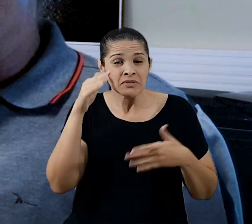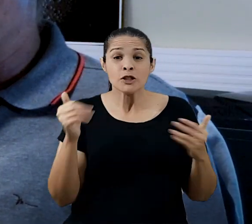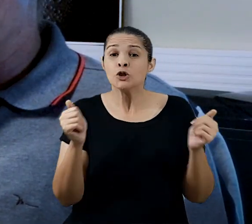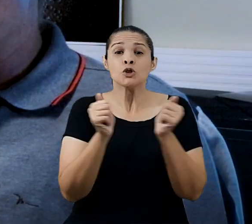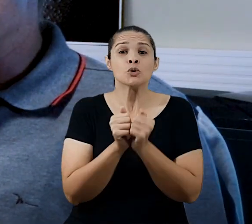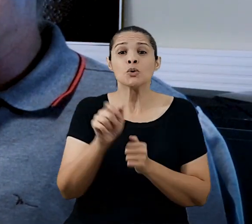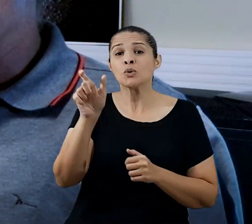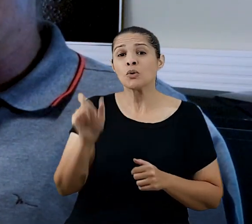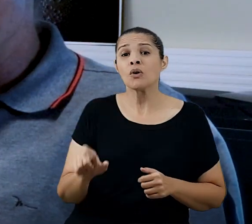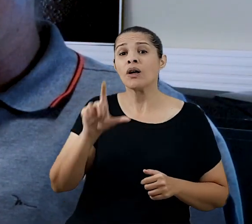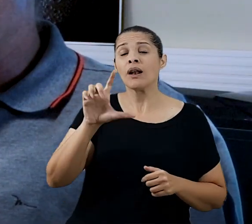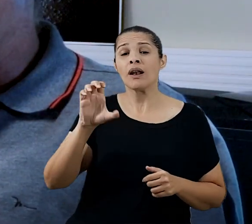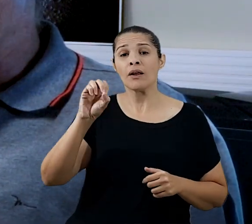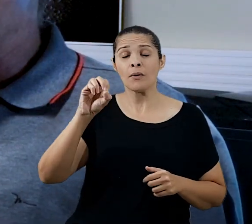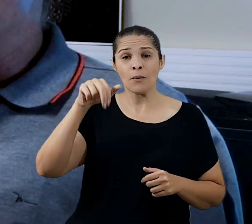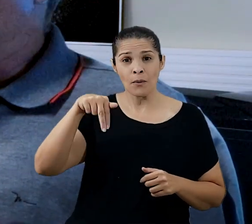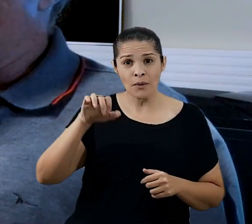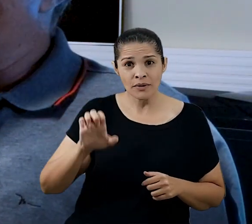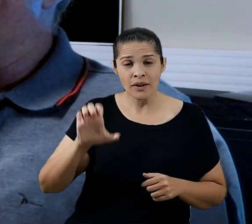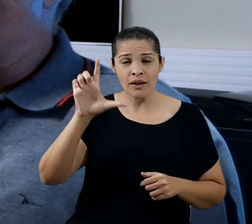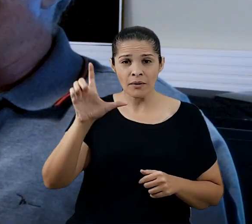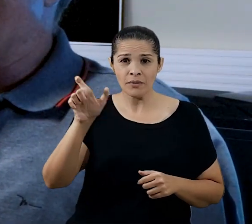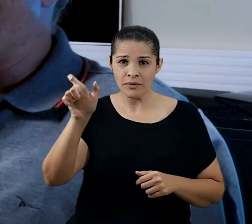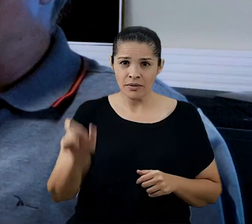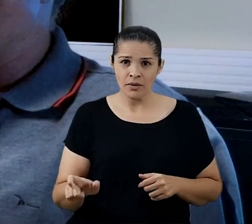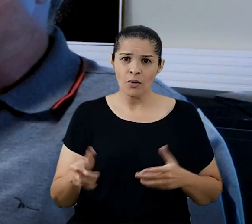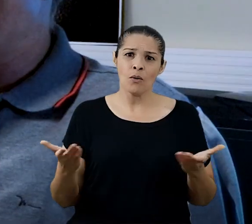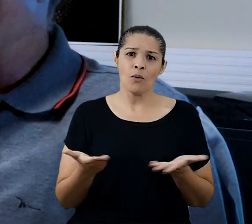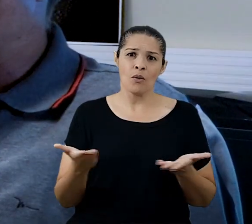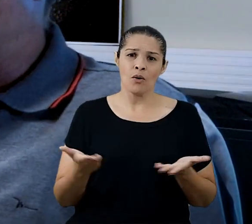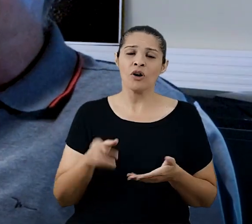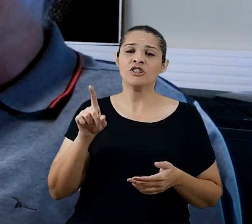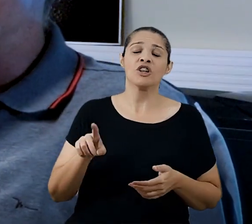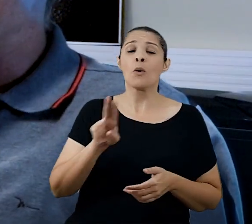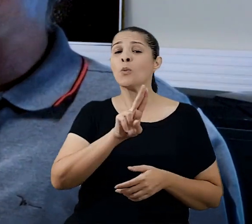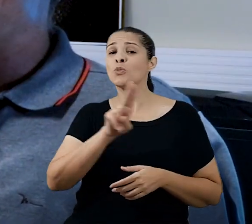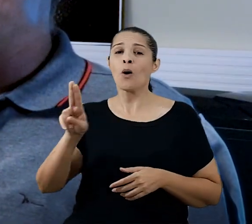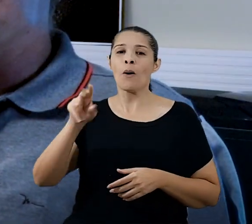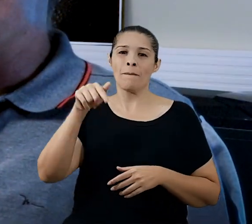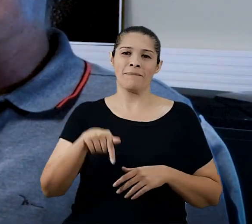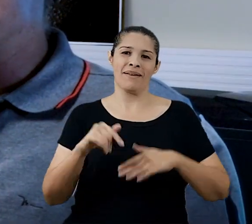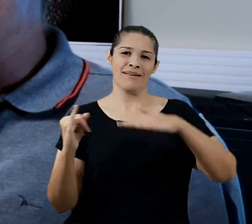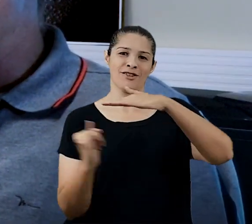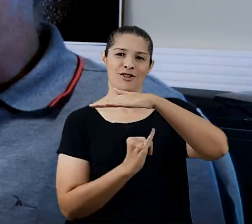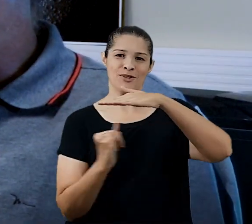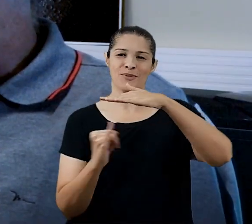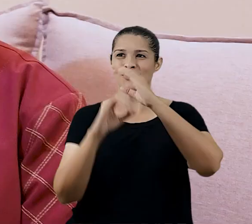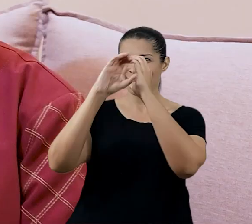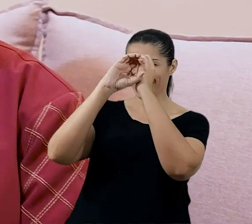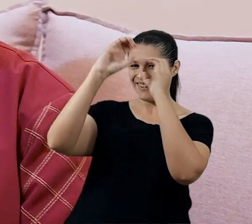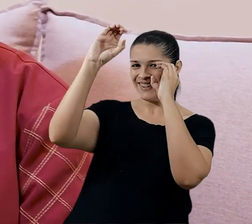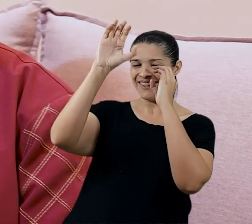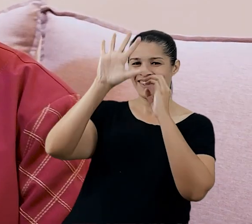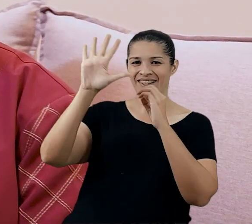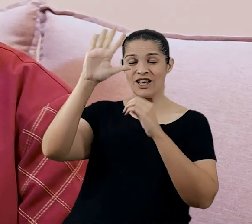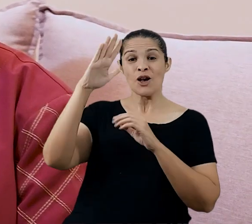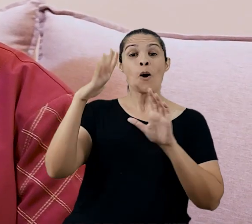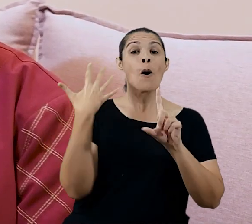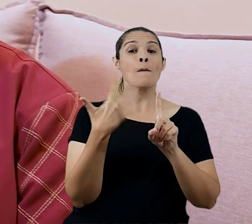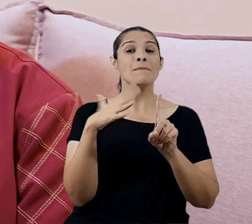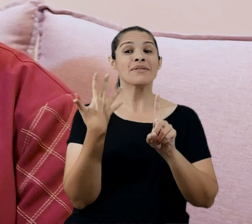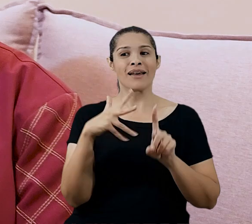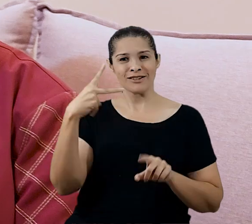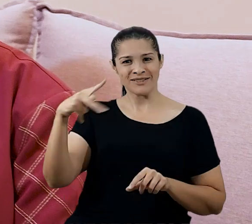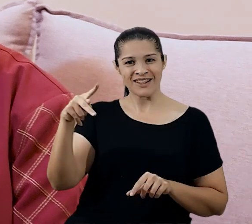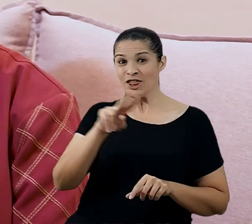Leonel José Andreato, que aliás hoje é o nome do observatório, né? Em homenagem a ele. Aproveitávamos